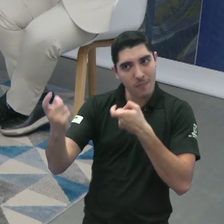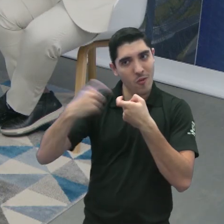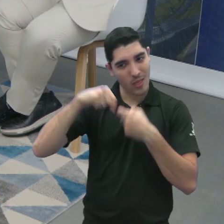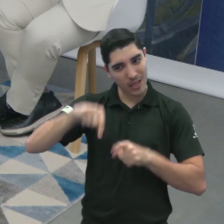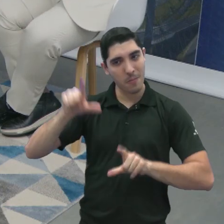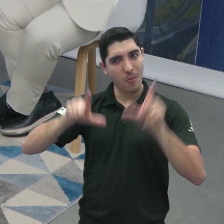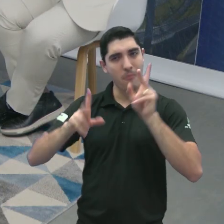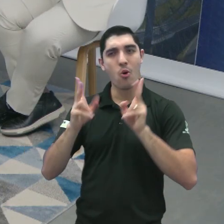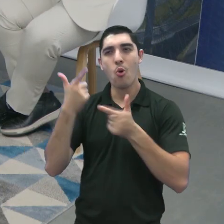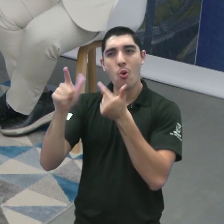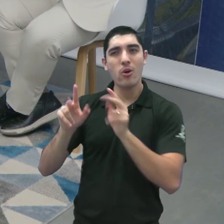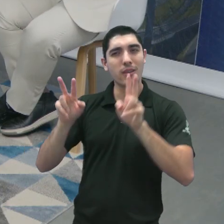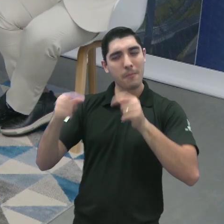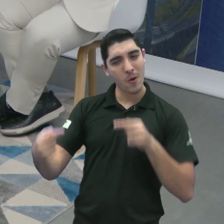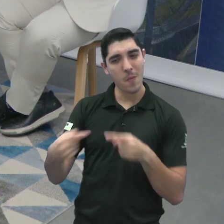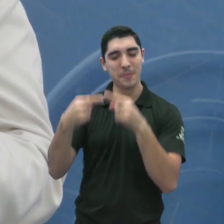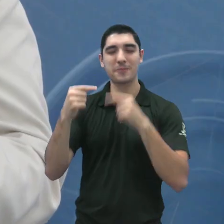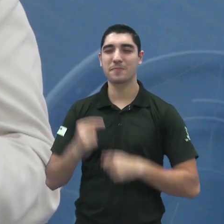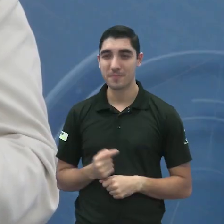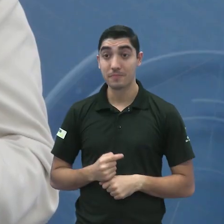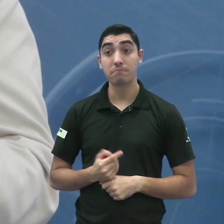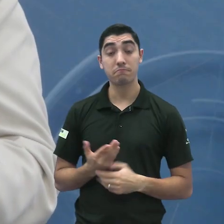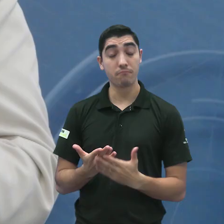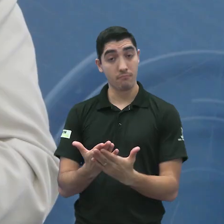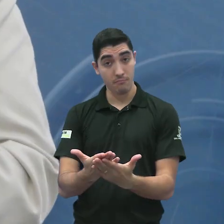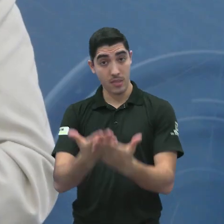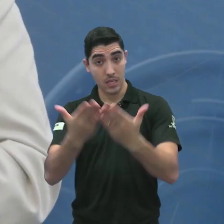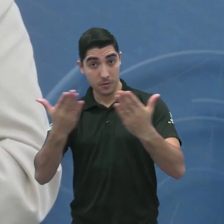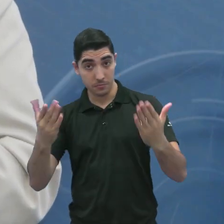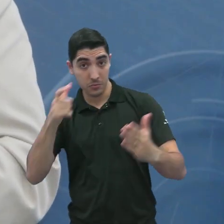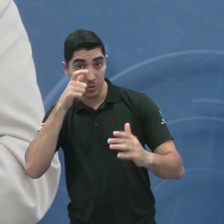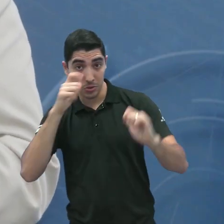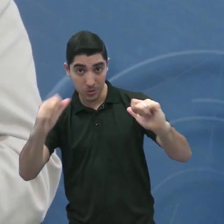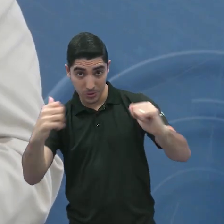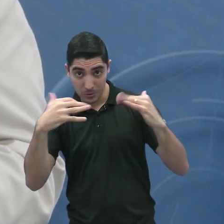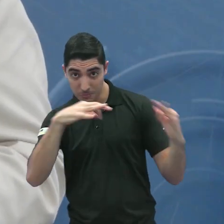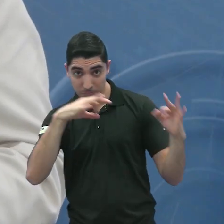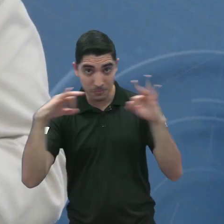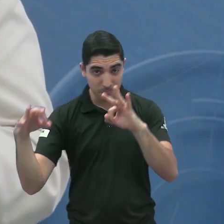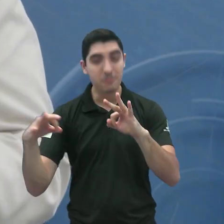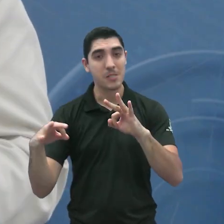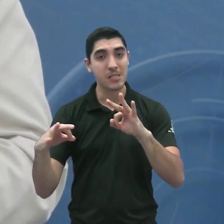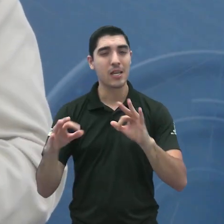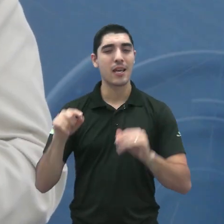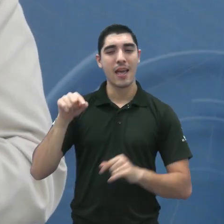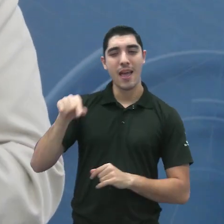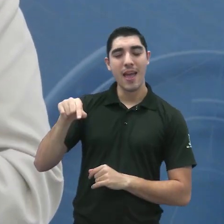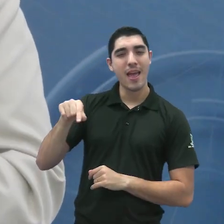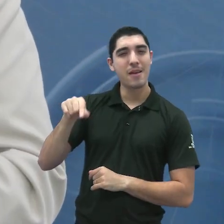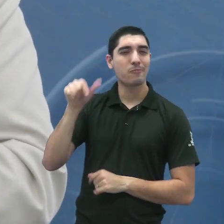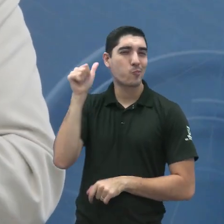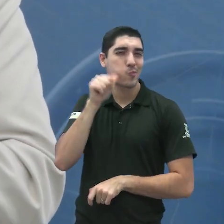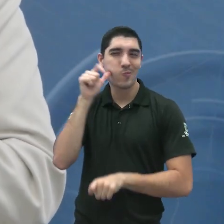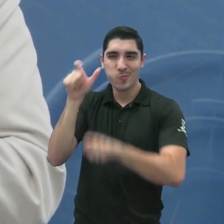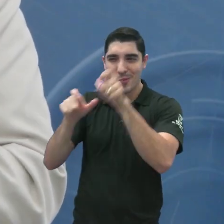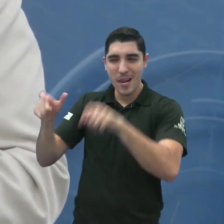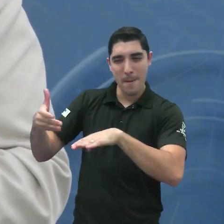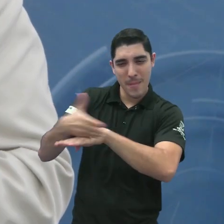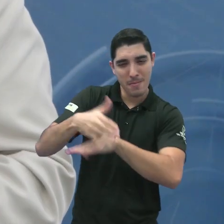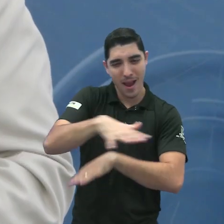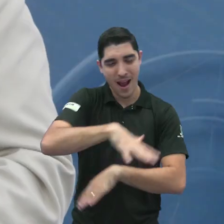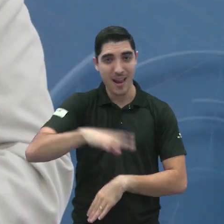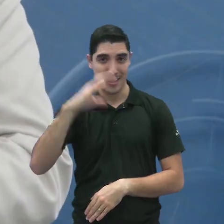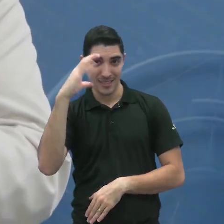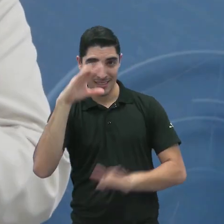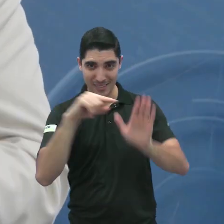debater outros assuntos. Olha só, e a você que nos acompanha, falar sobre mulheres na ciência é falar